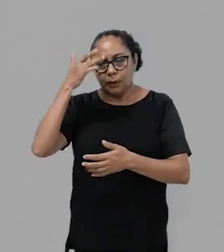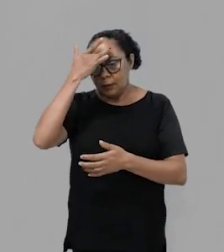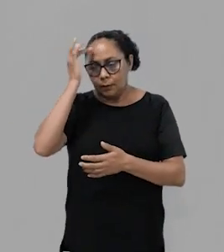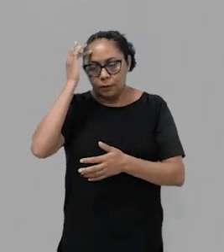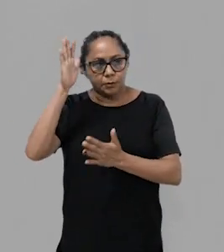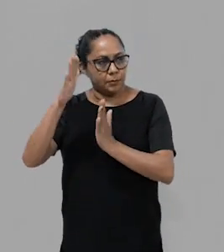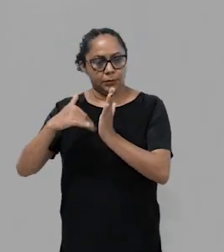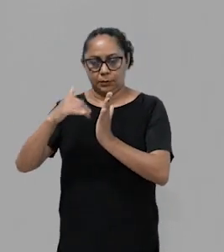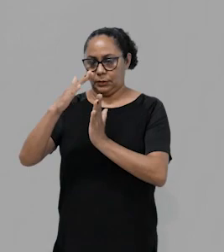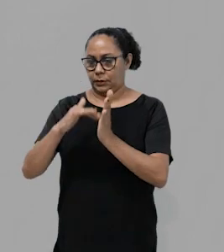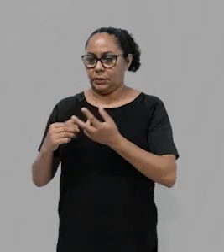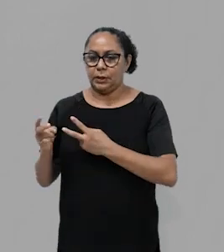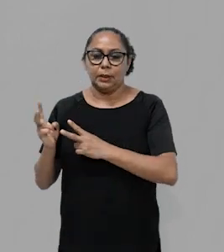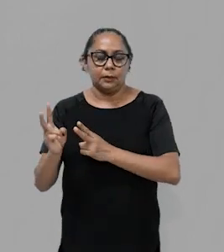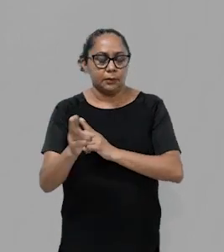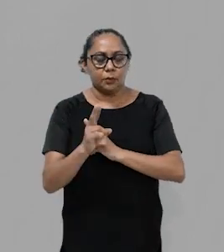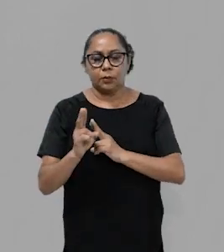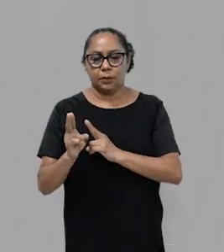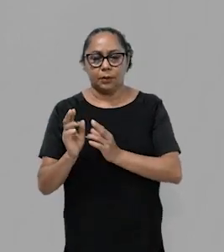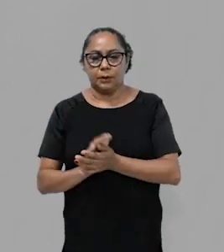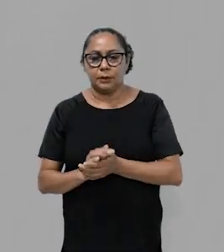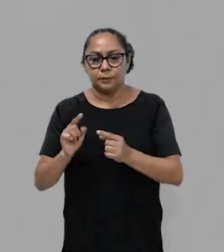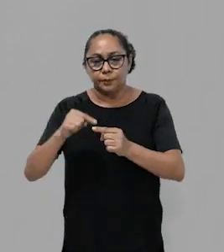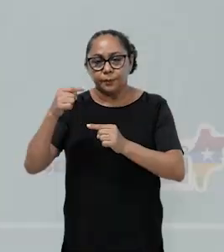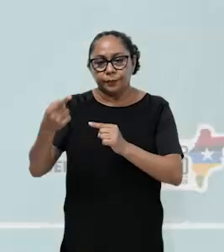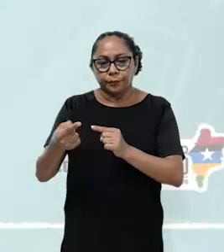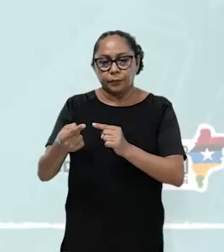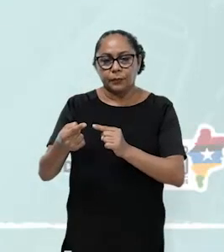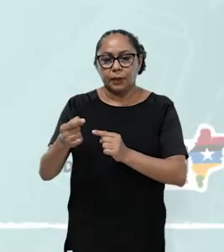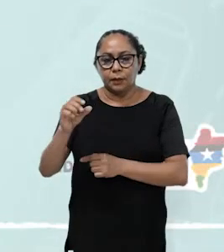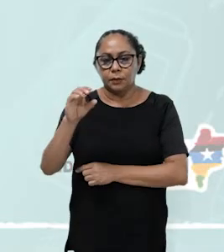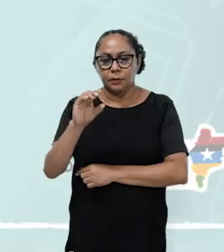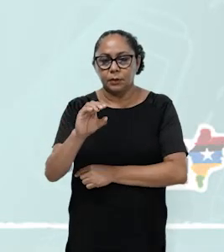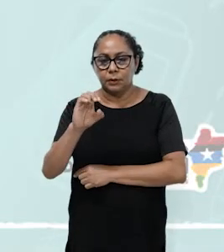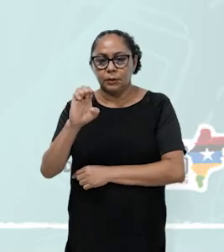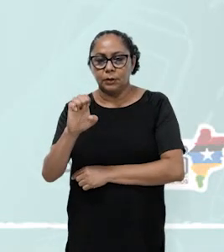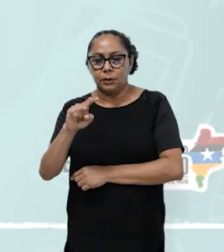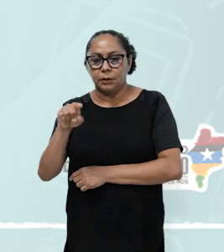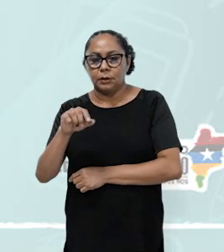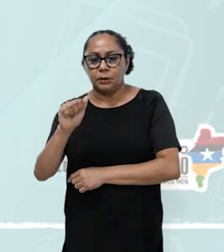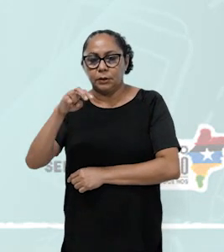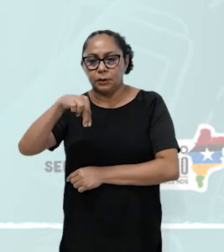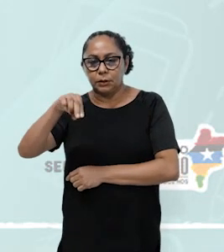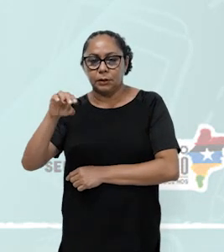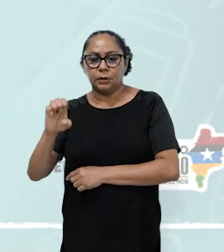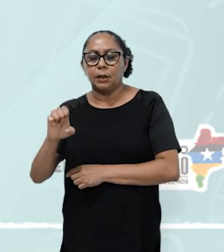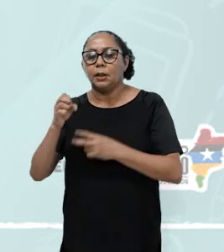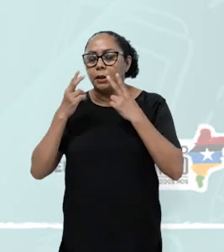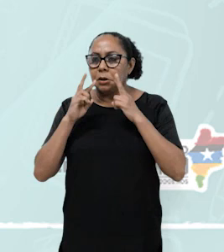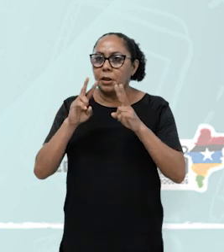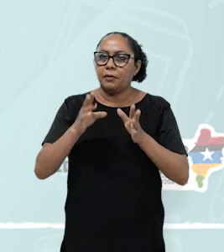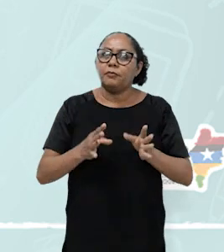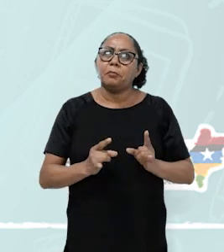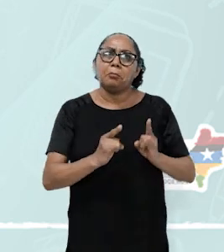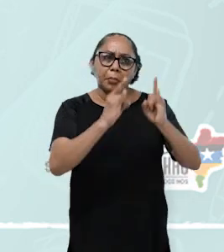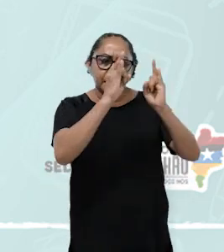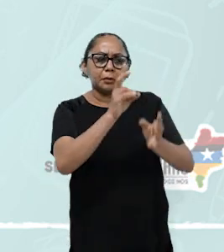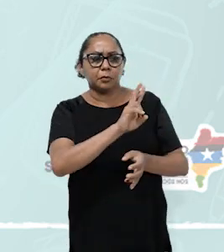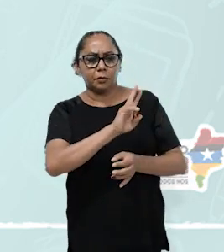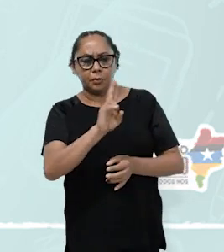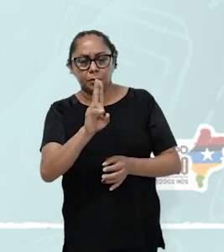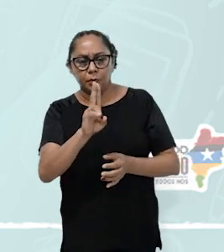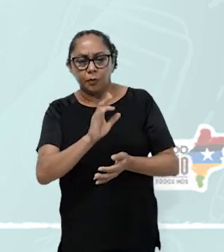jeito. Próximo artista, Cézanne. O professor já viu o nome de um prédio aqui com esse nome. Paul Cézanne, ele tinha